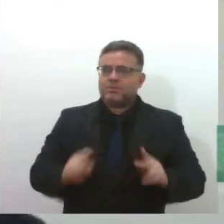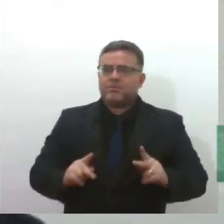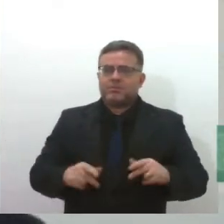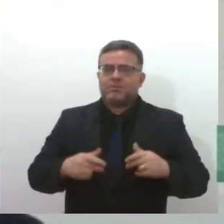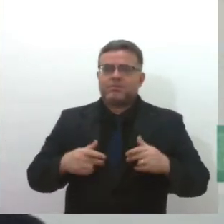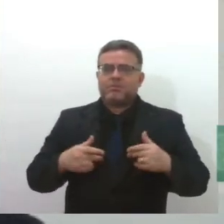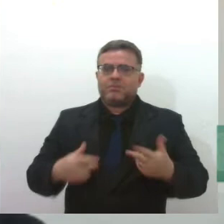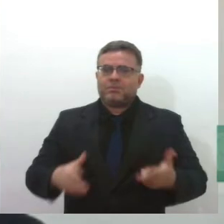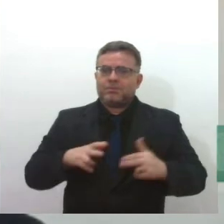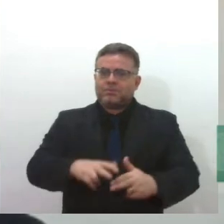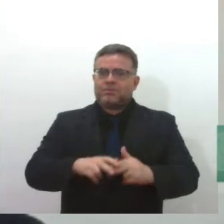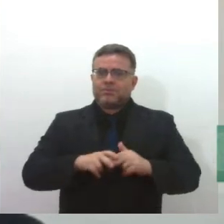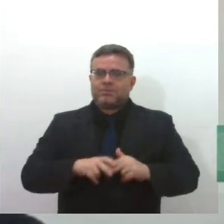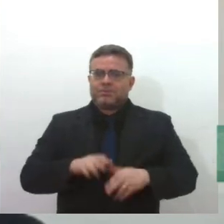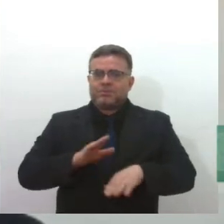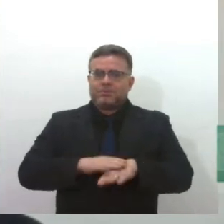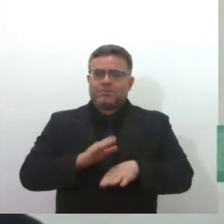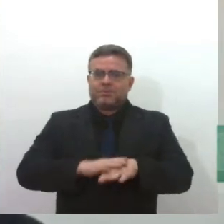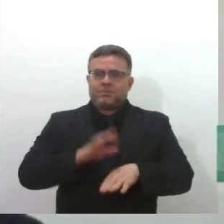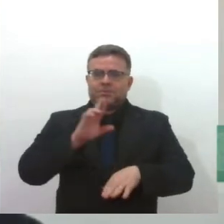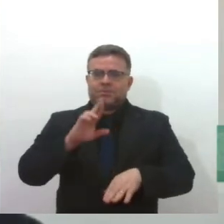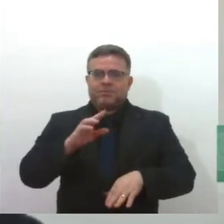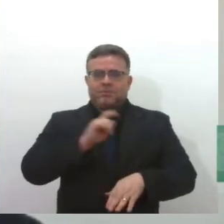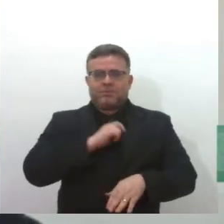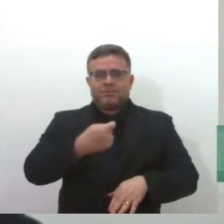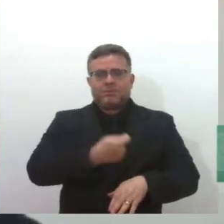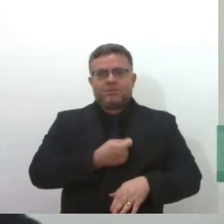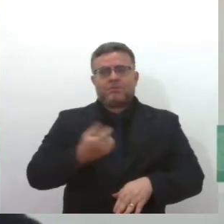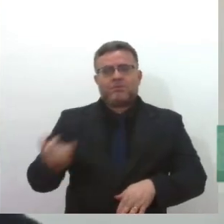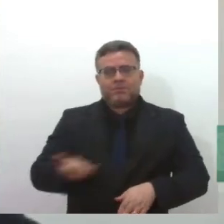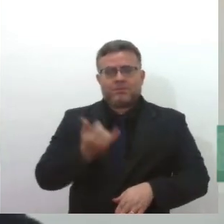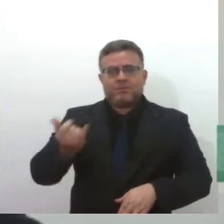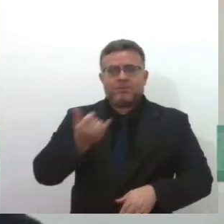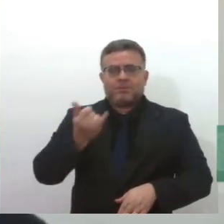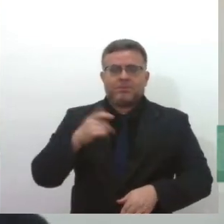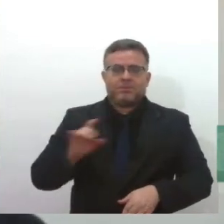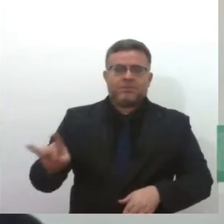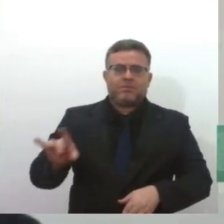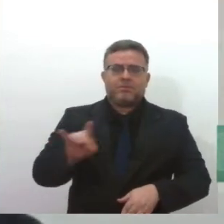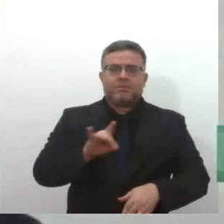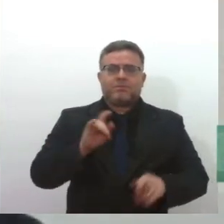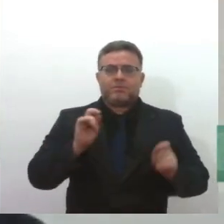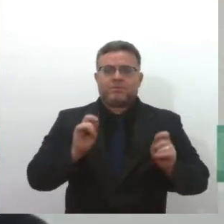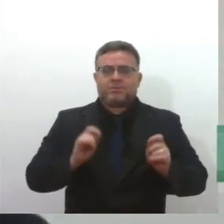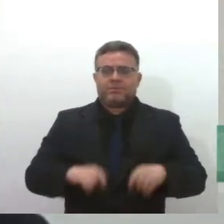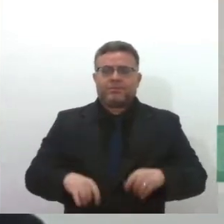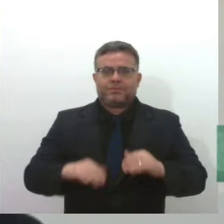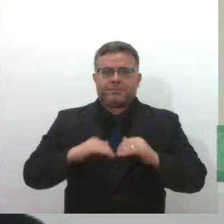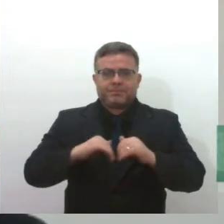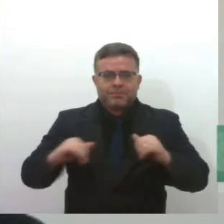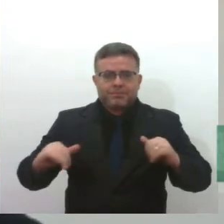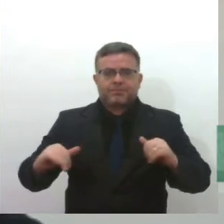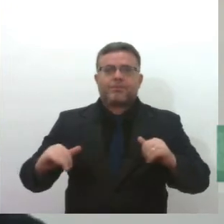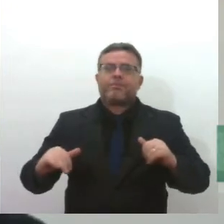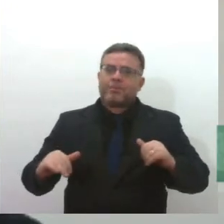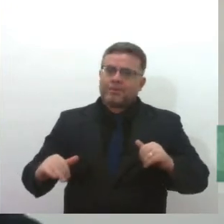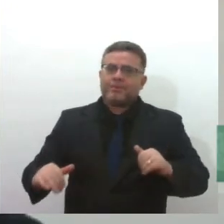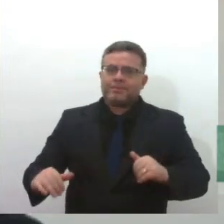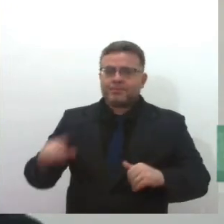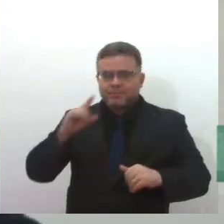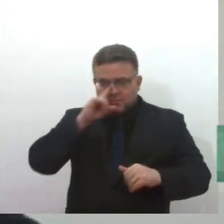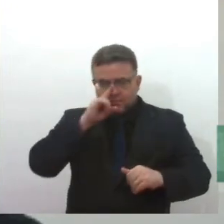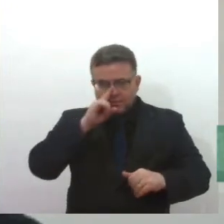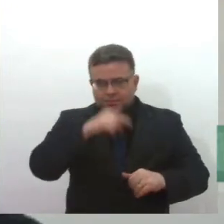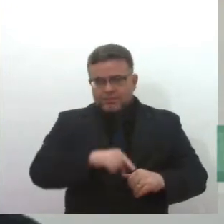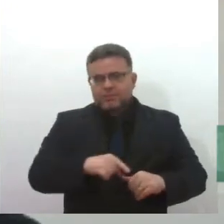Essa autonomia dada ao delegado de polícia, ela é importante, porque cabe a ele aí, naquele momento, tentar separar os casos mais graves dos